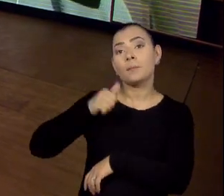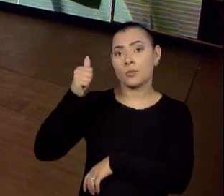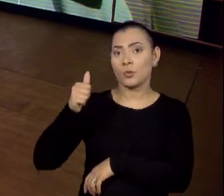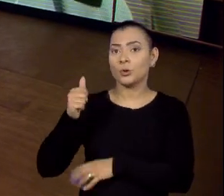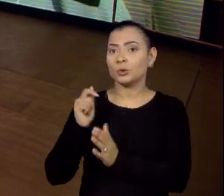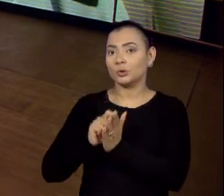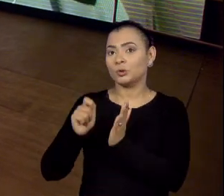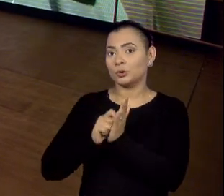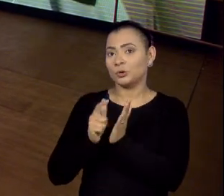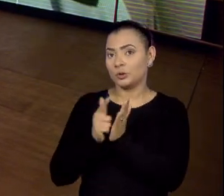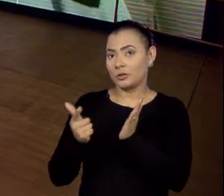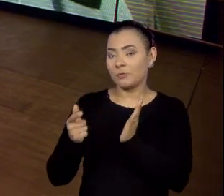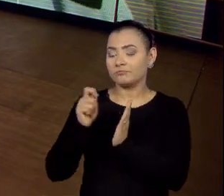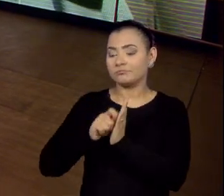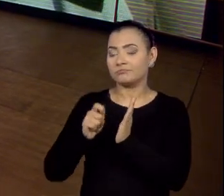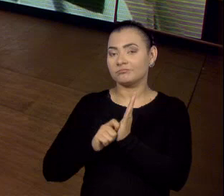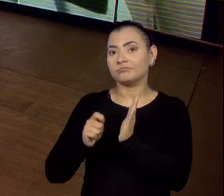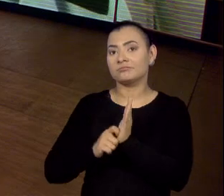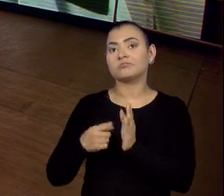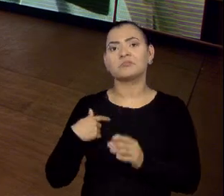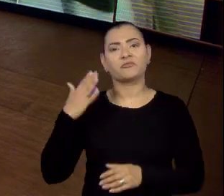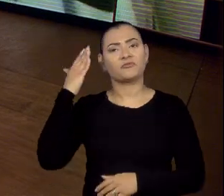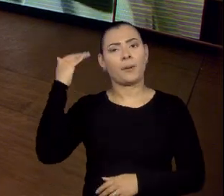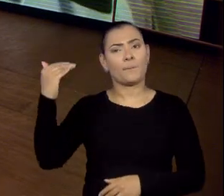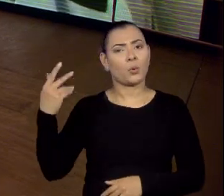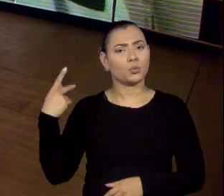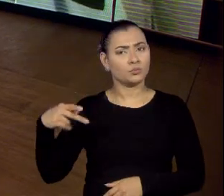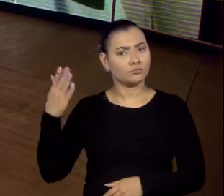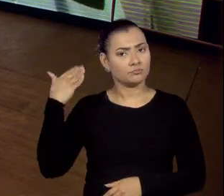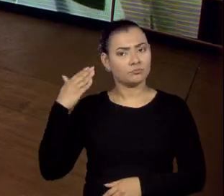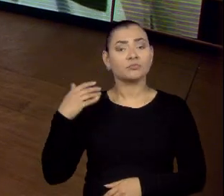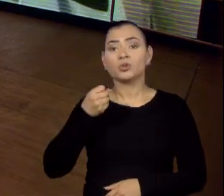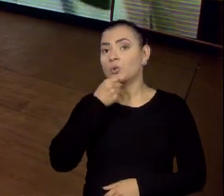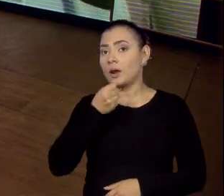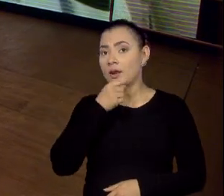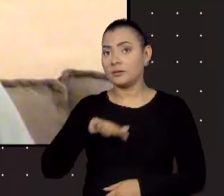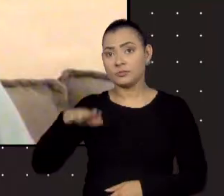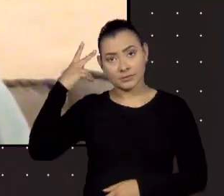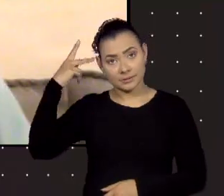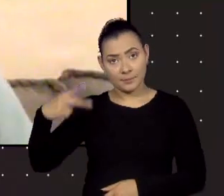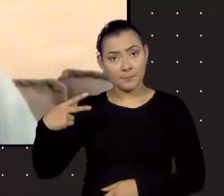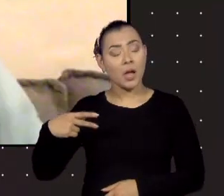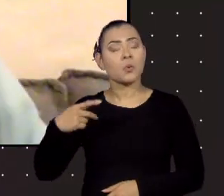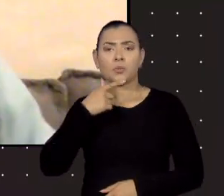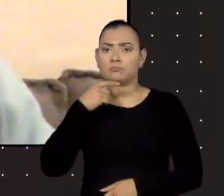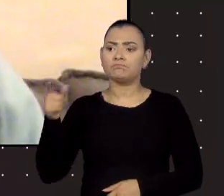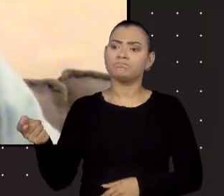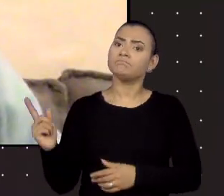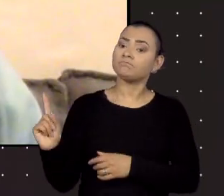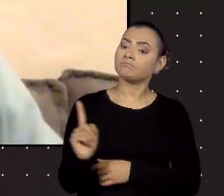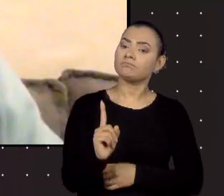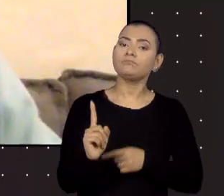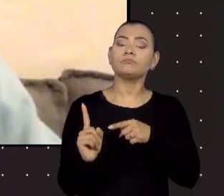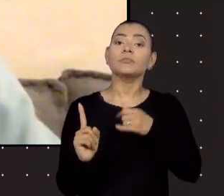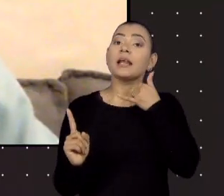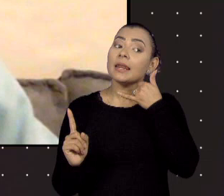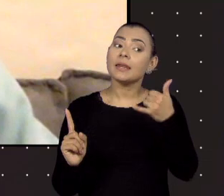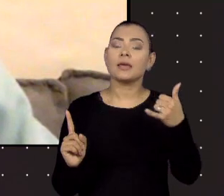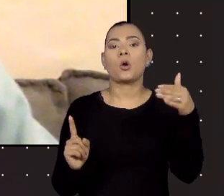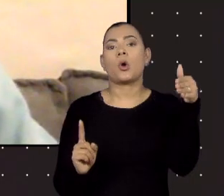do jornal, Dorian Jorge Freire, que foi um grande nome do jornalismo paulistano. Liga para o Hotel